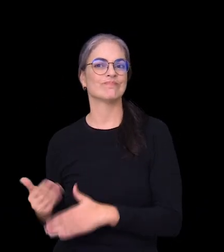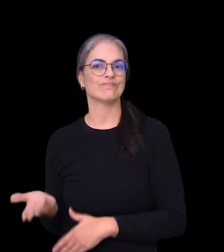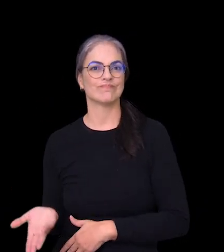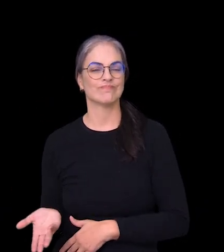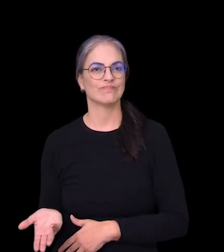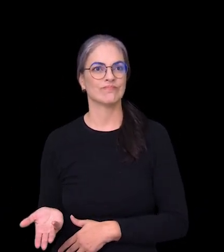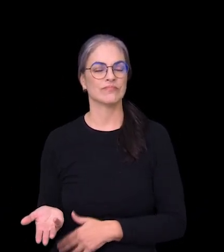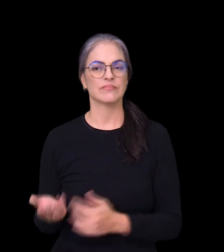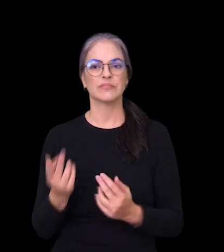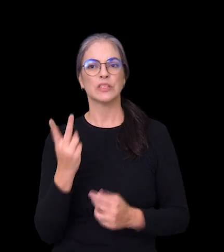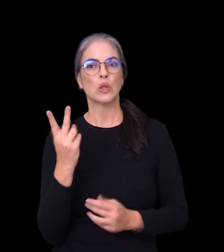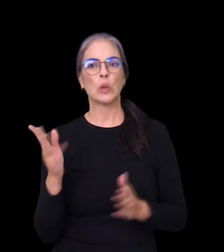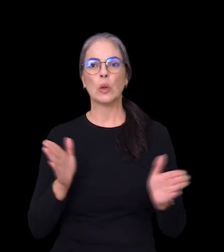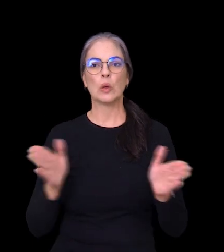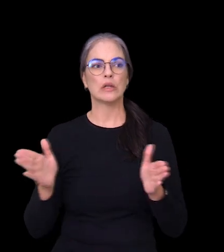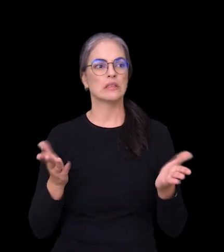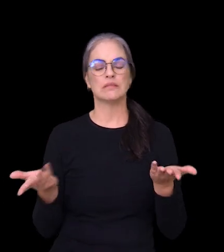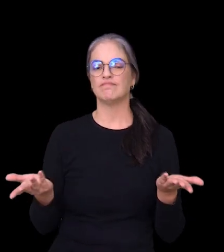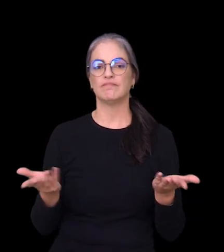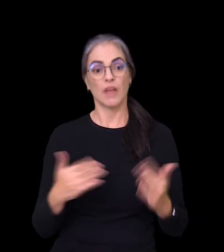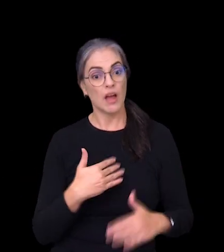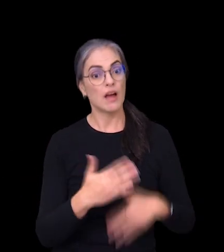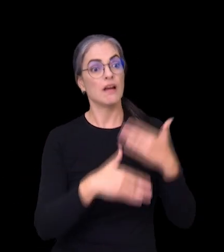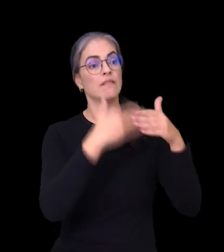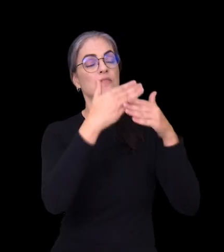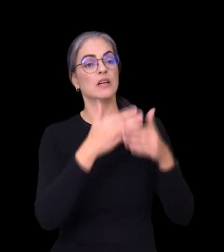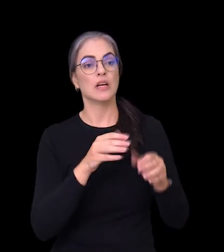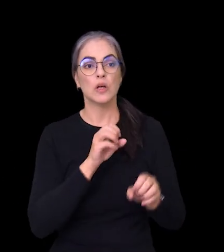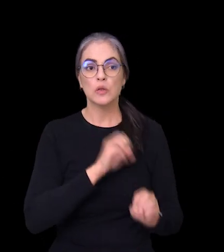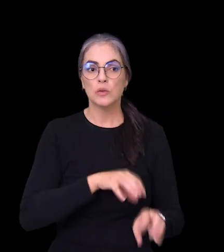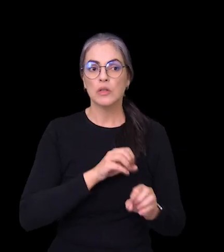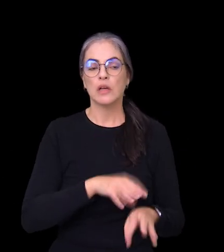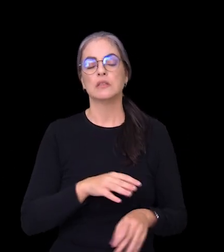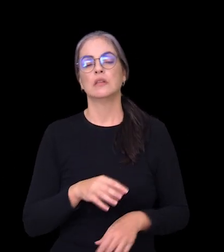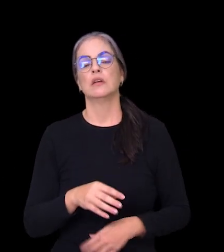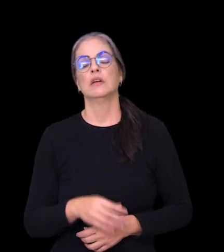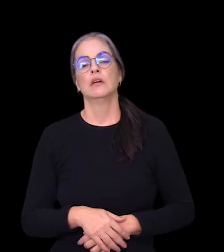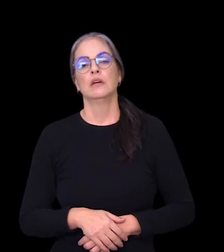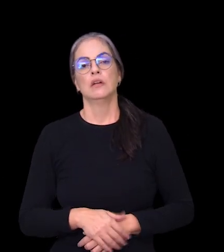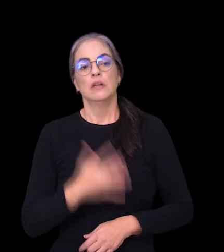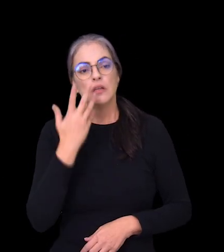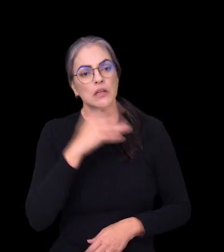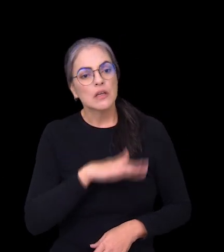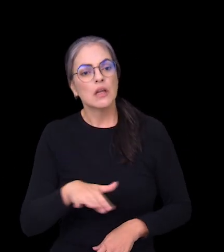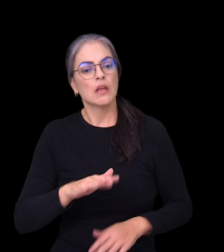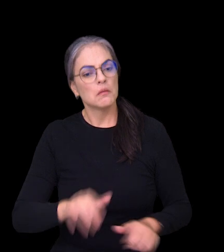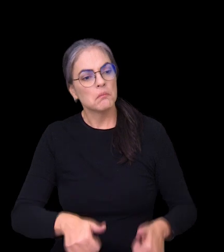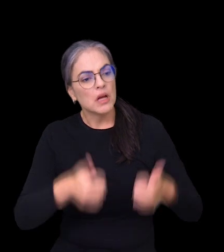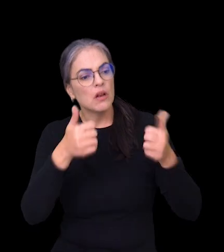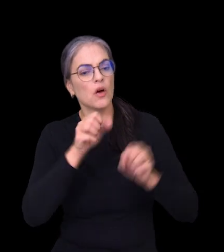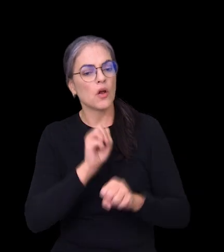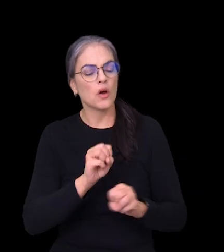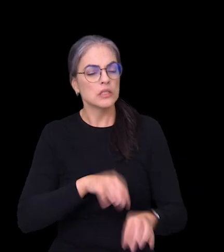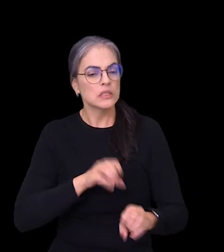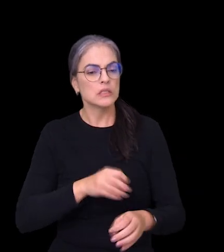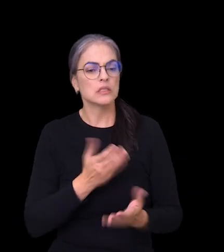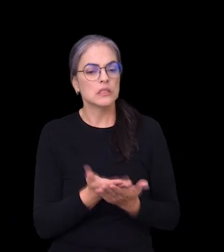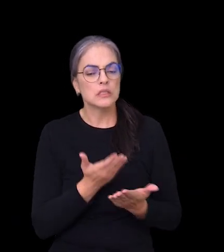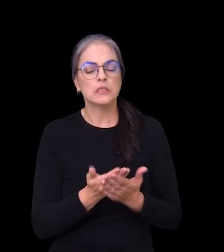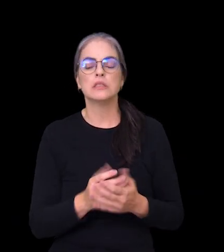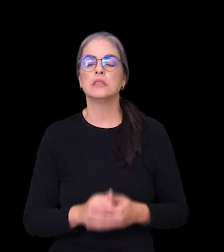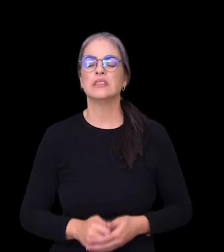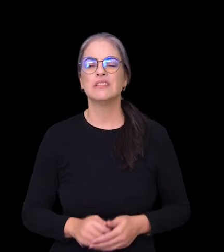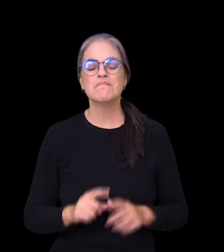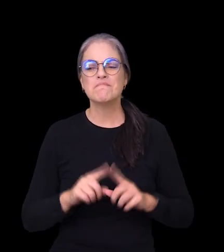dimensões ao mesmo tempo. O avanço na educação, acesso à educação infantil, que tem melhorado no país. E, de outro lado, quando a gente debate